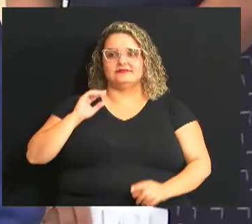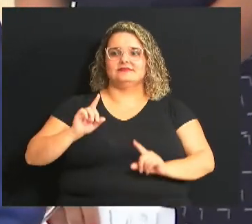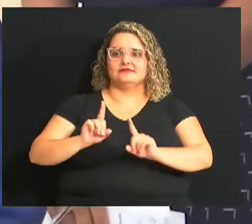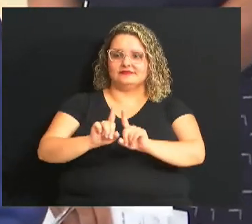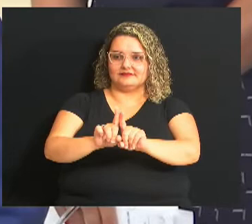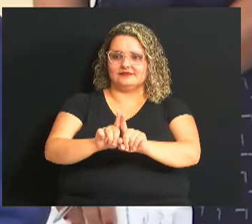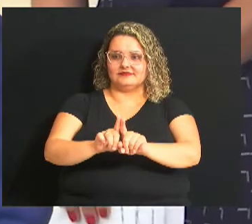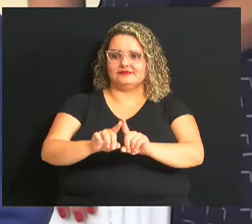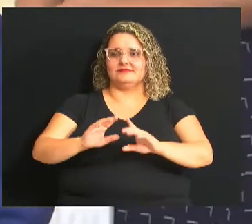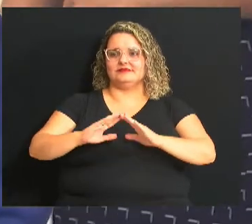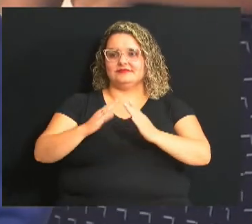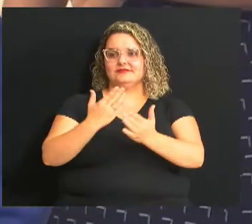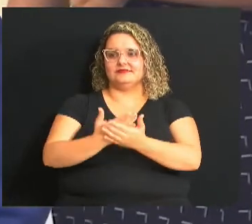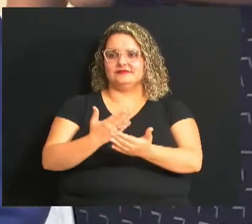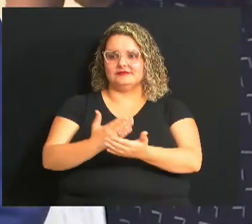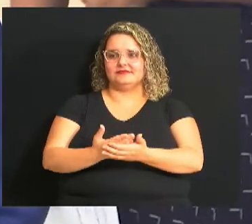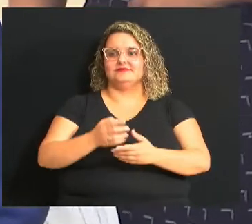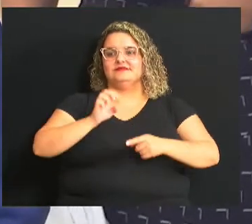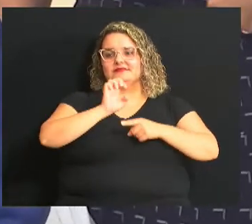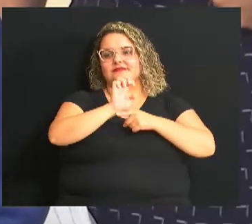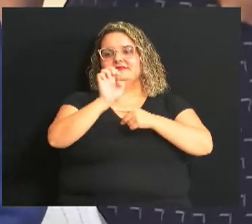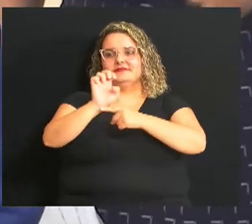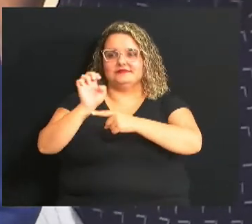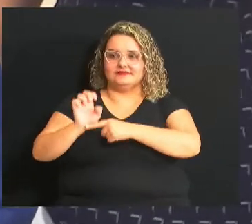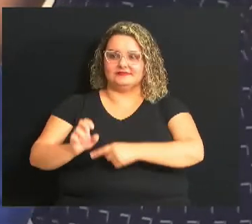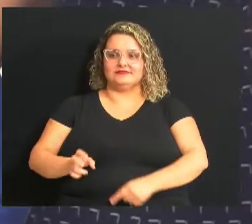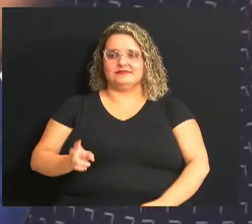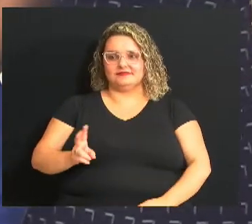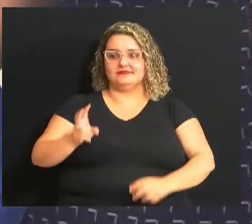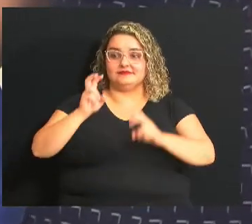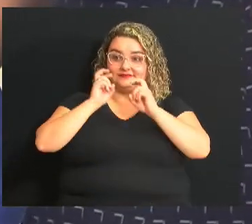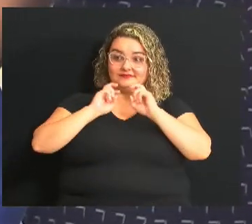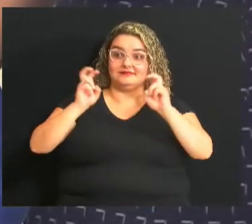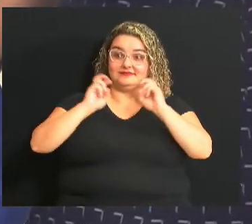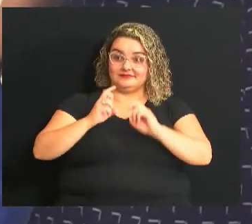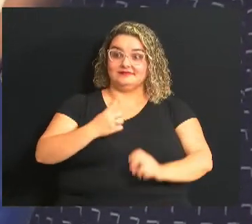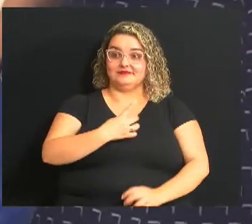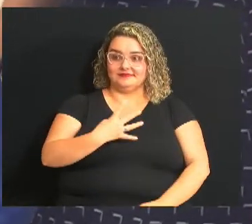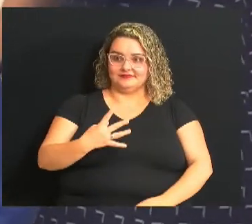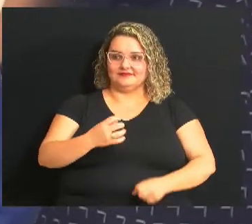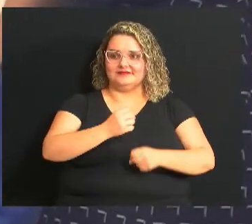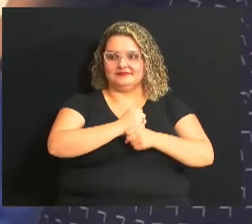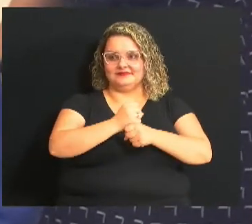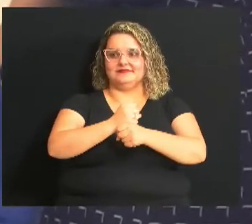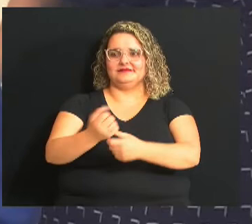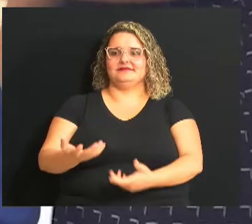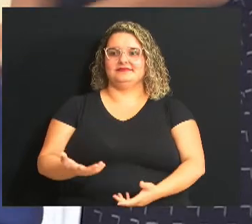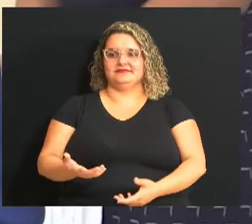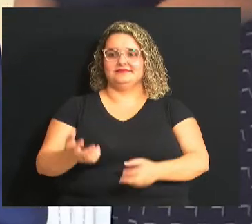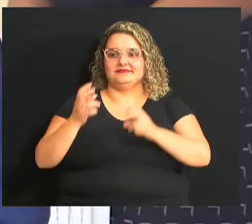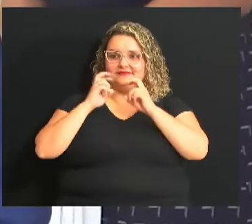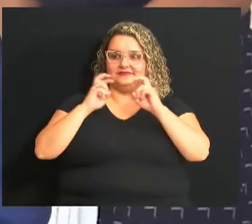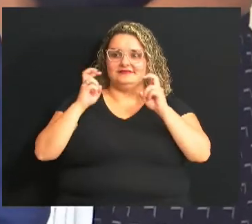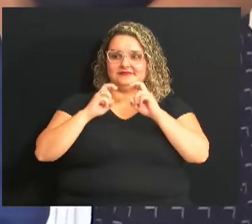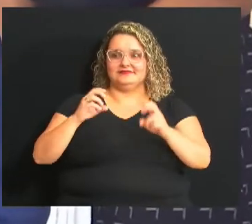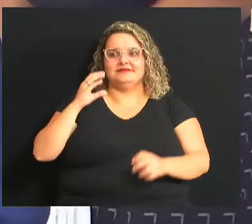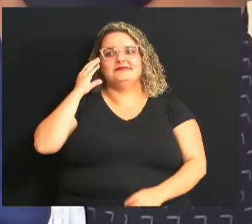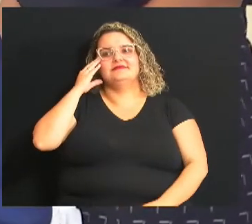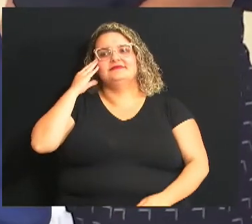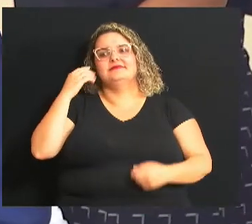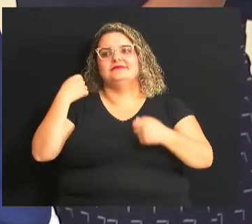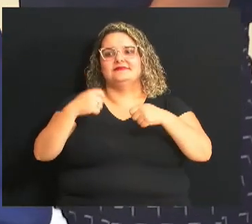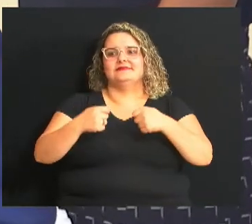escolas estaduais, né, sempre gritamos, como ele diz, há 14 anos eu fico gritando para ele: Cirilo, precisamos cortar